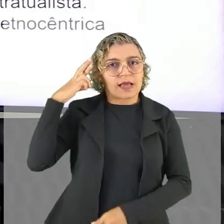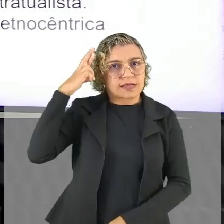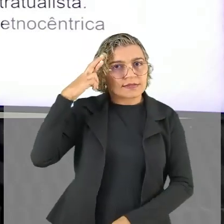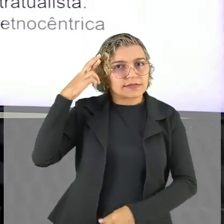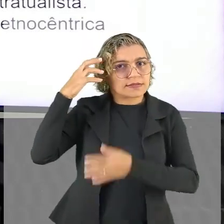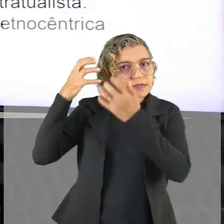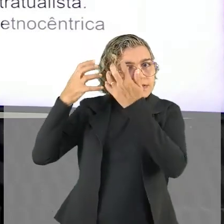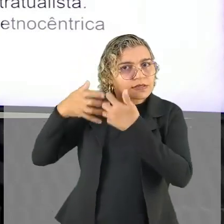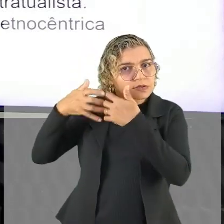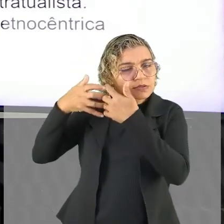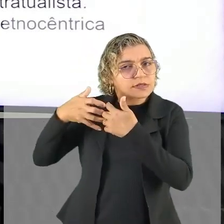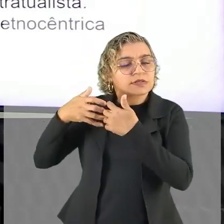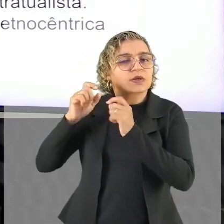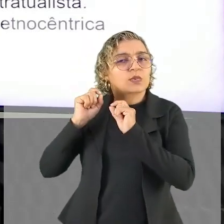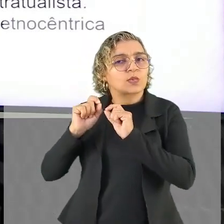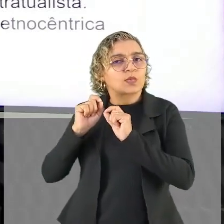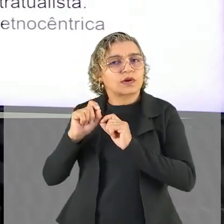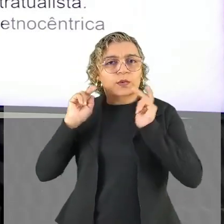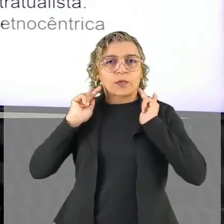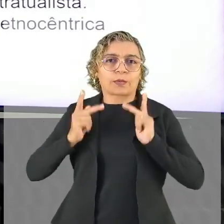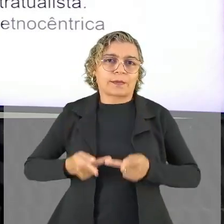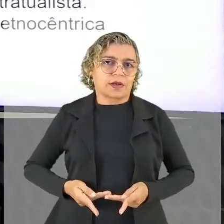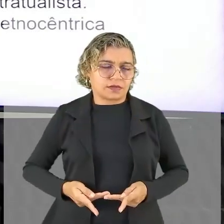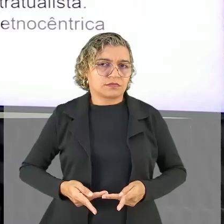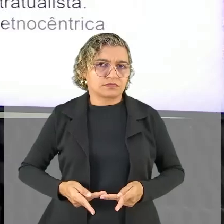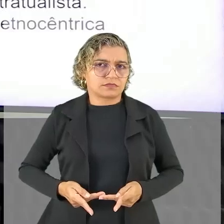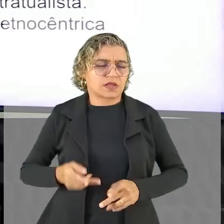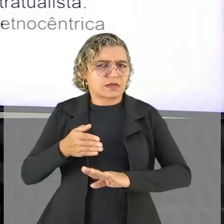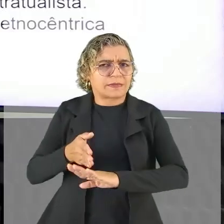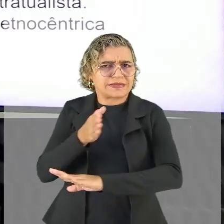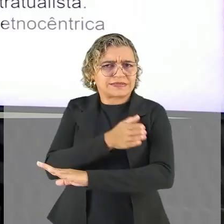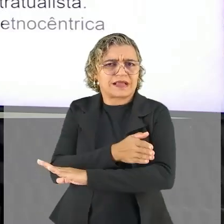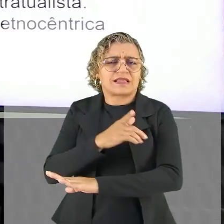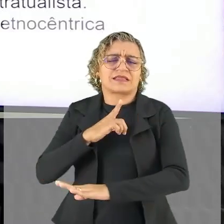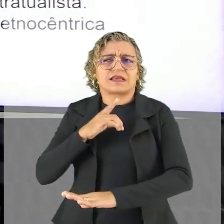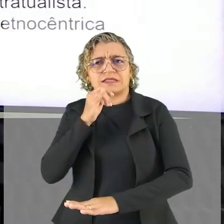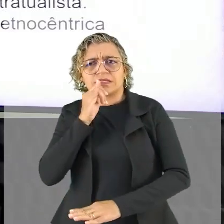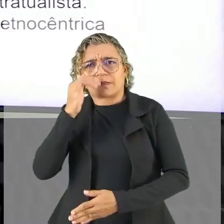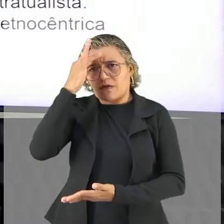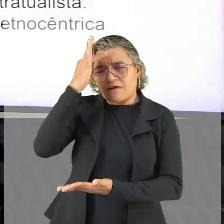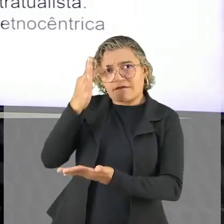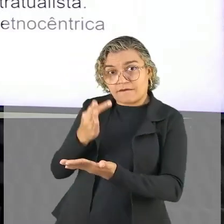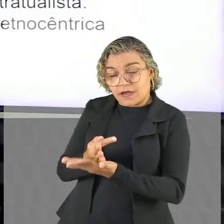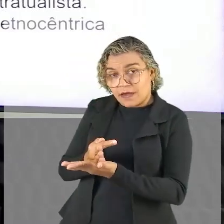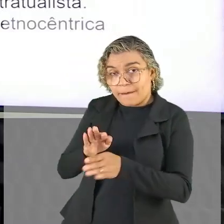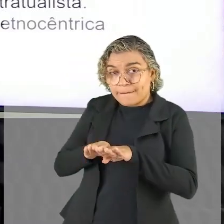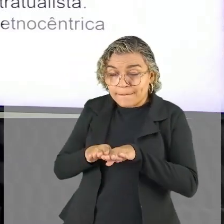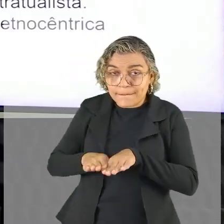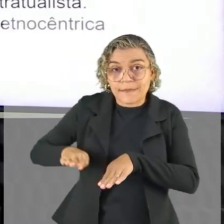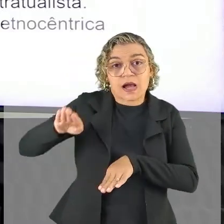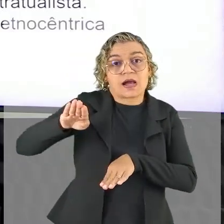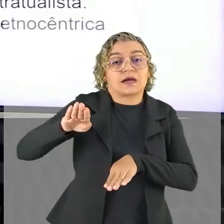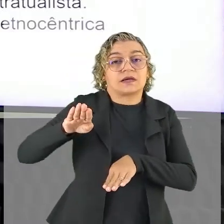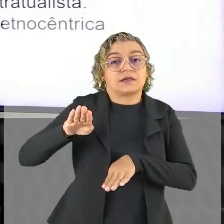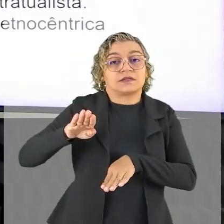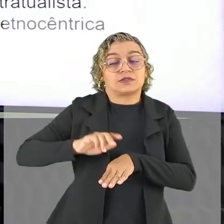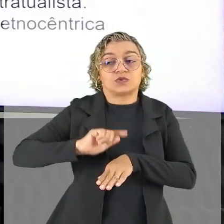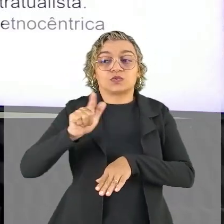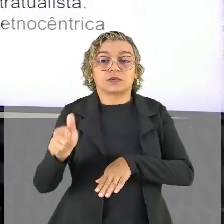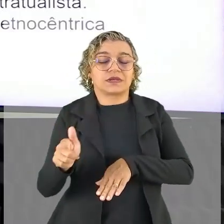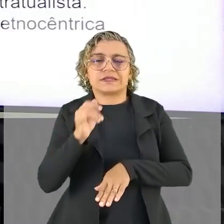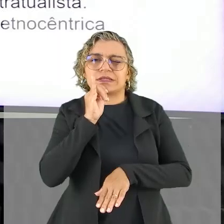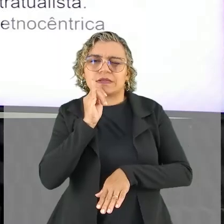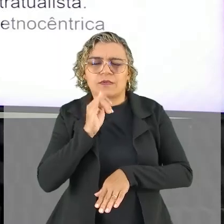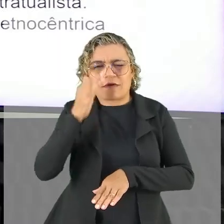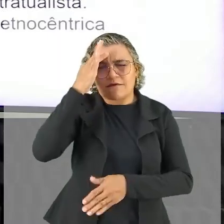se passou ali por todo aquele período medieval, onde a razão está ofuscada e a fé se sobrepõe à razão, aqui eles estão tentando fazer